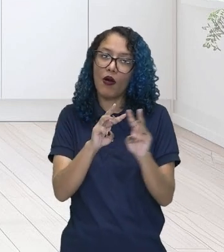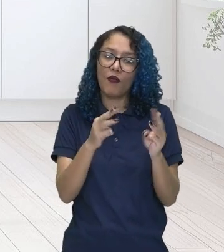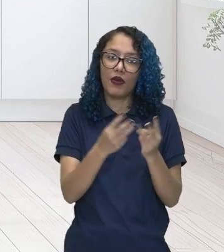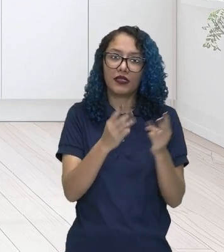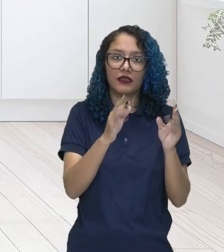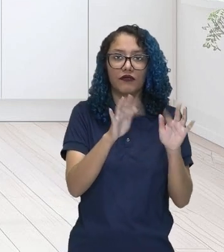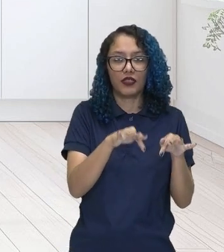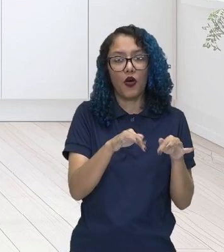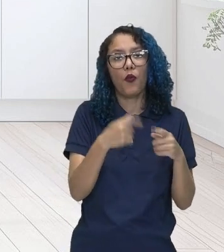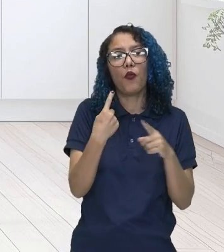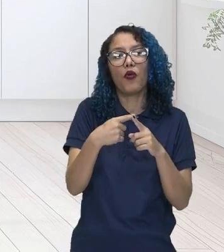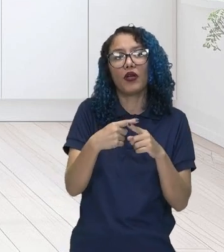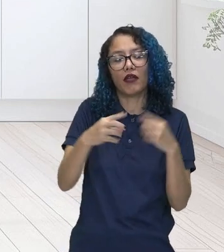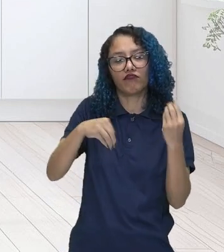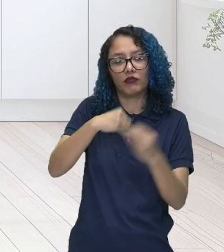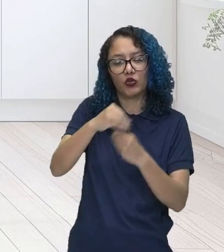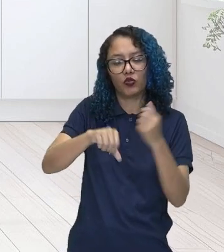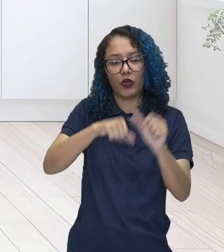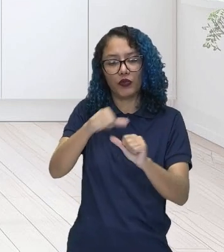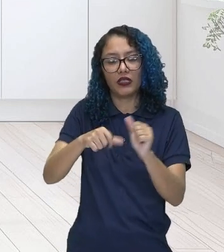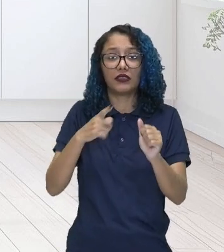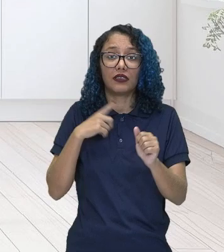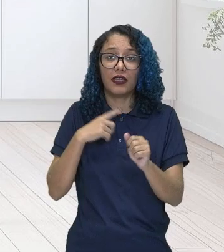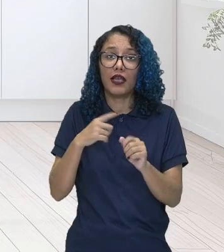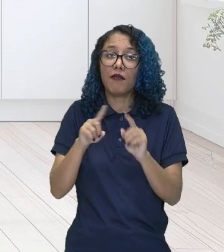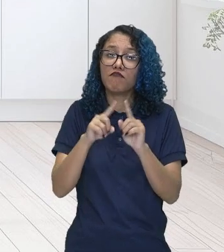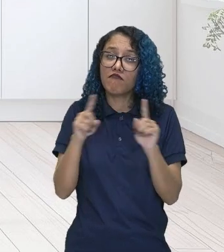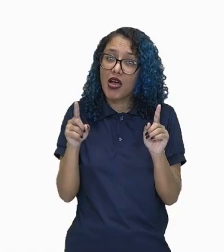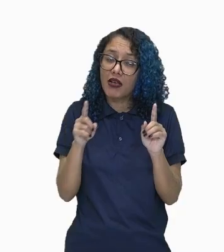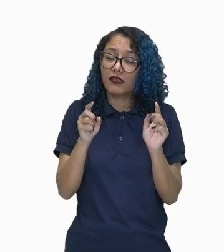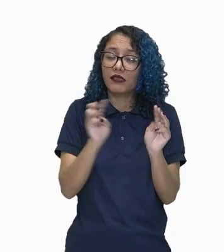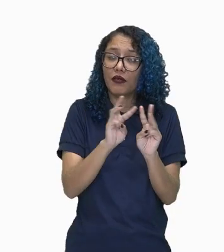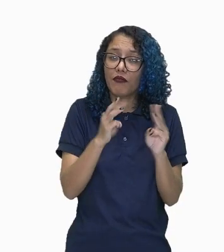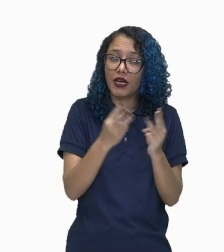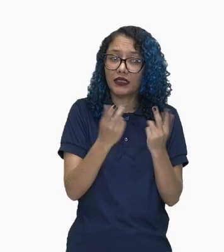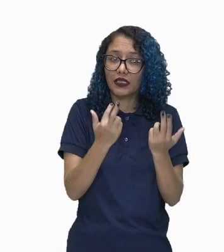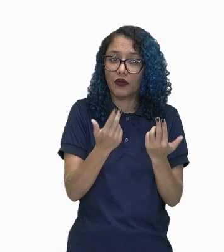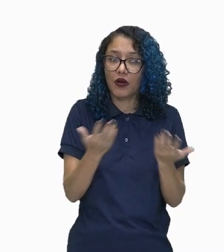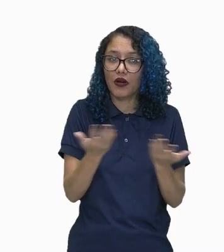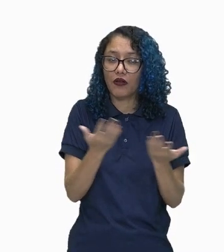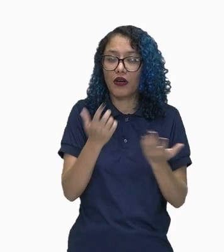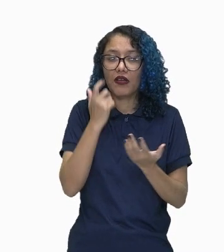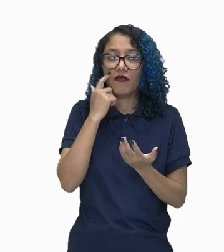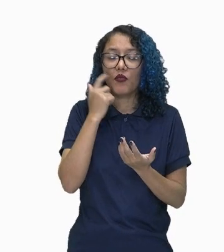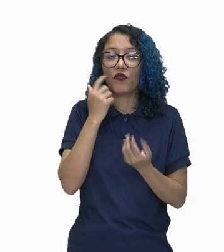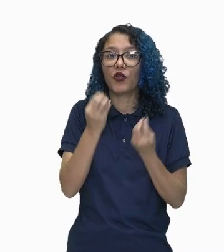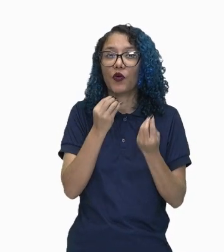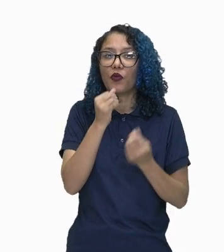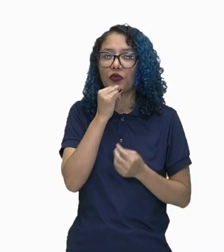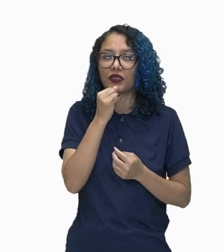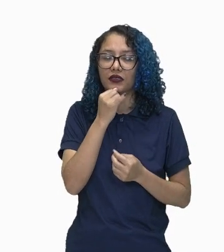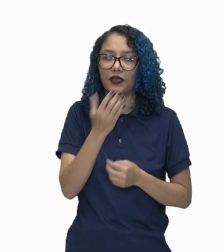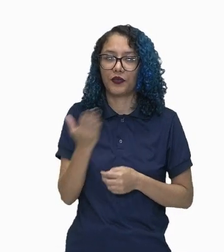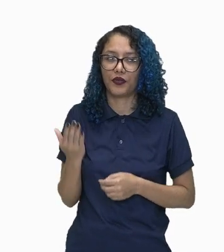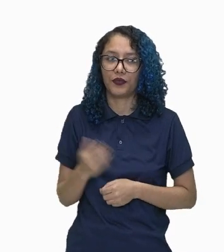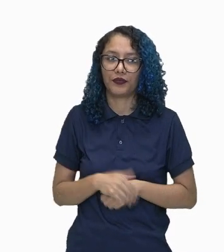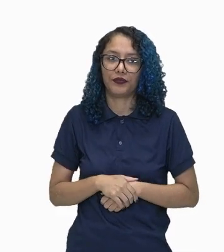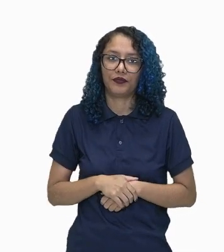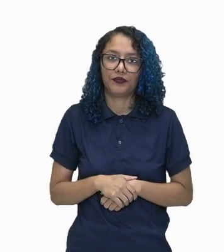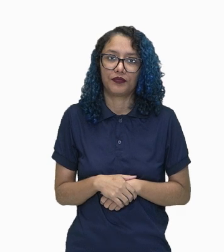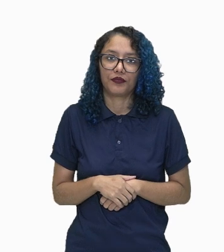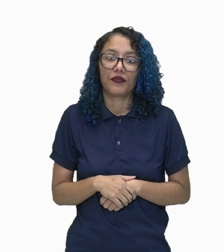mas não ocorre perda nem ganho. Tudo bem? E agora vamos aplicar essa lei? Em um experimento